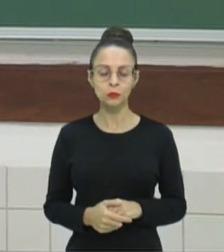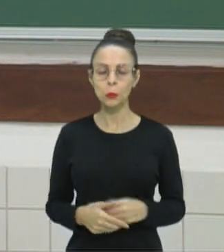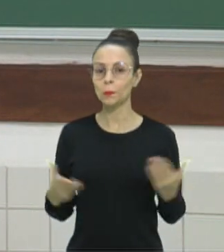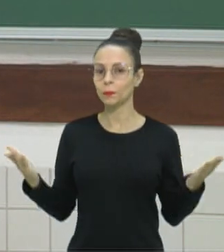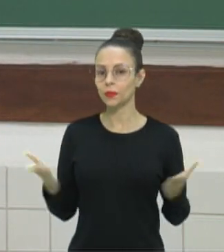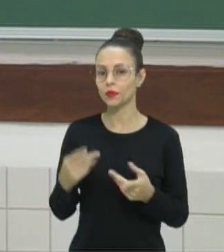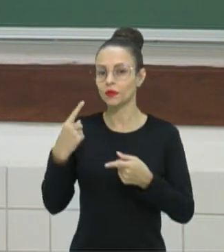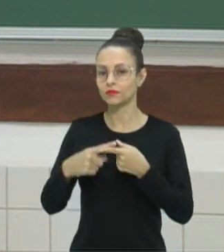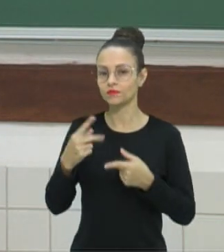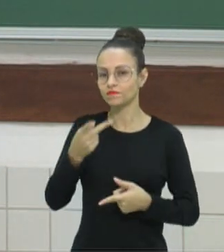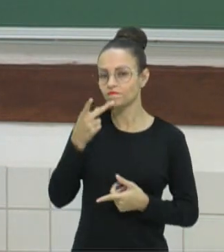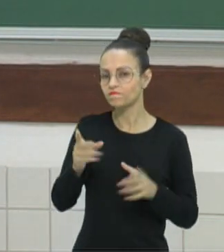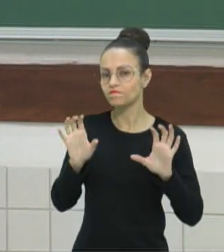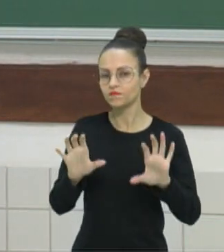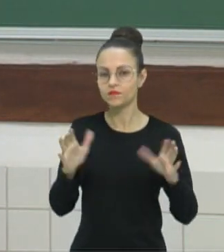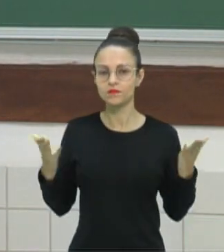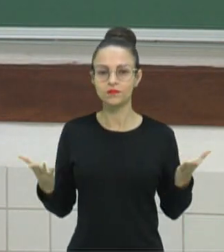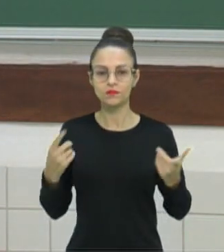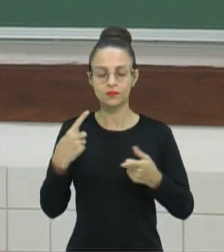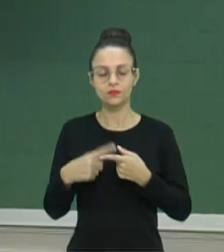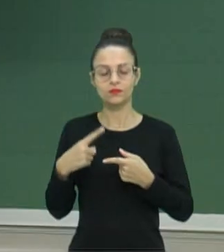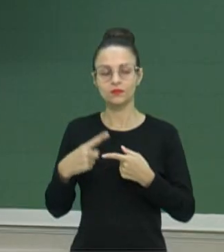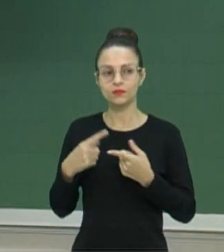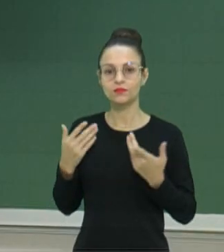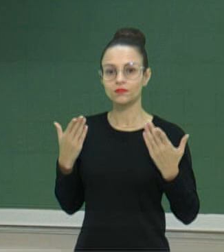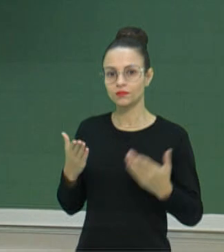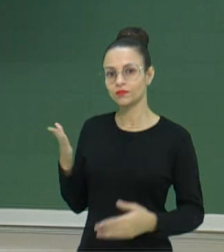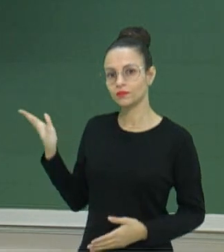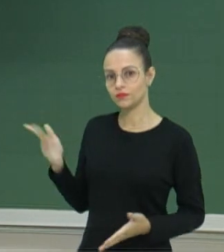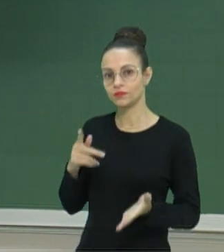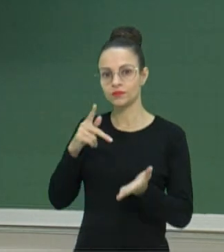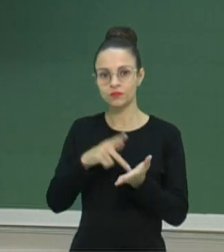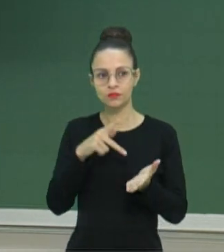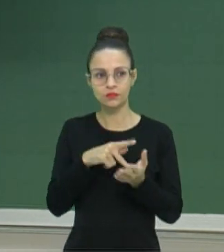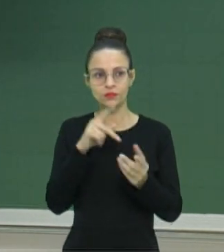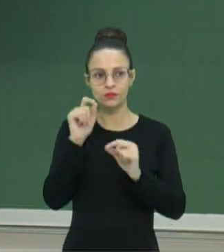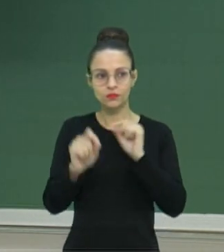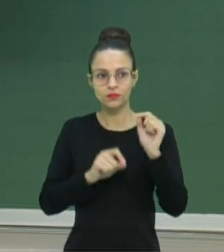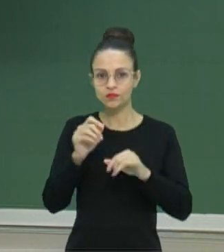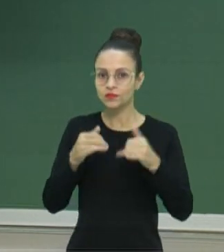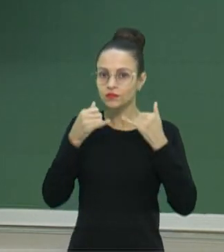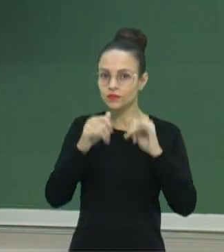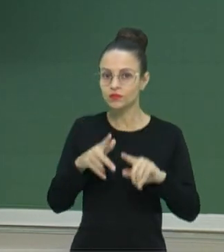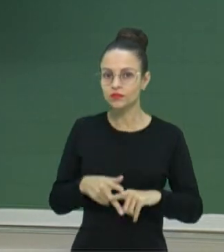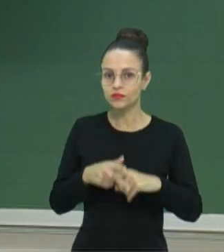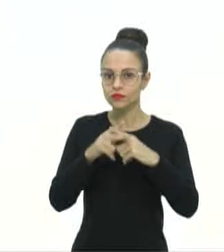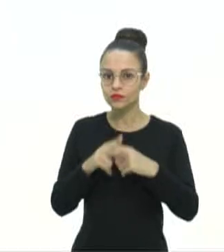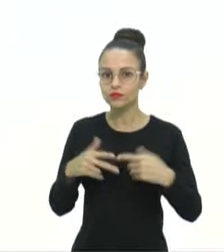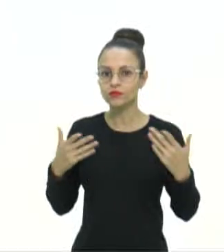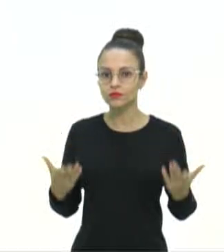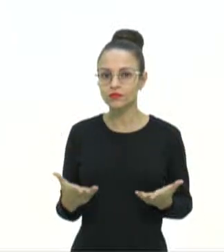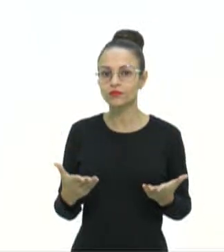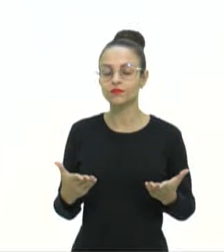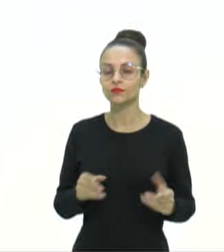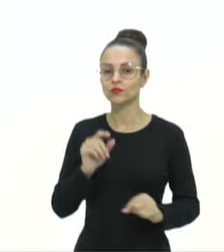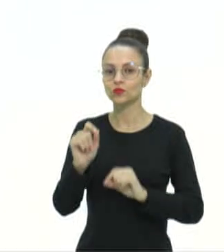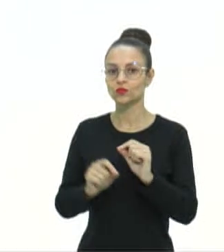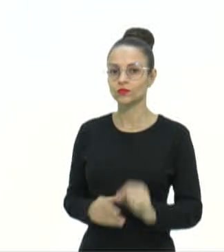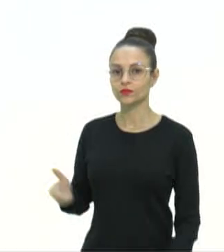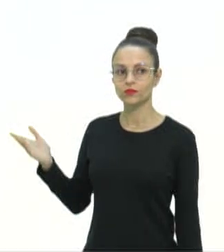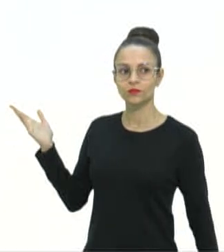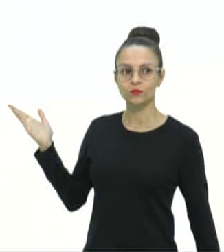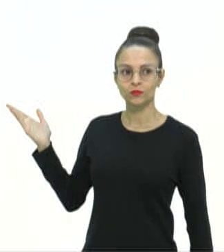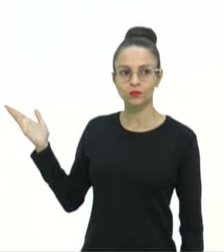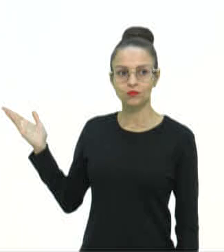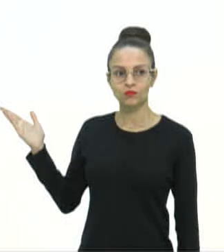que que estou falando isso, né? Porque isso aqui, na verdade, são as chamadas energias mecânicas, né? Então, o que que nós temos aqui, ó?